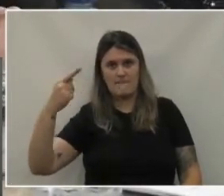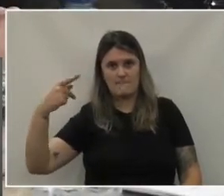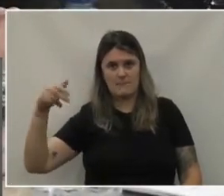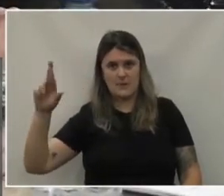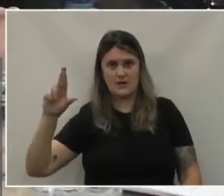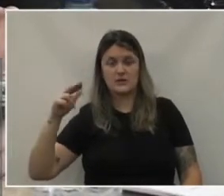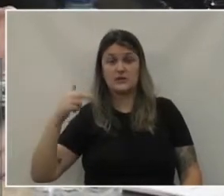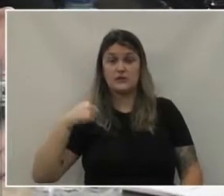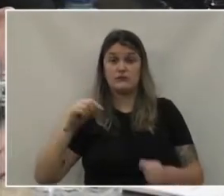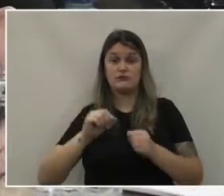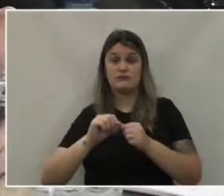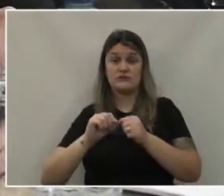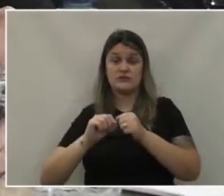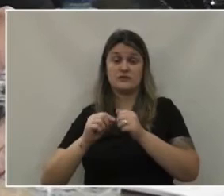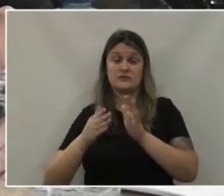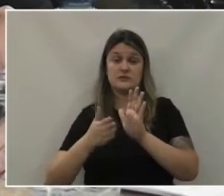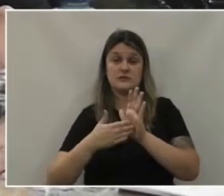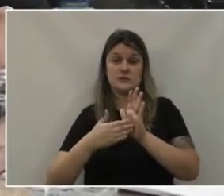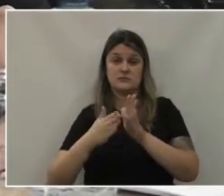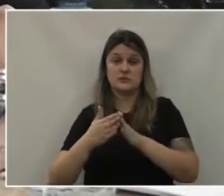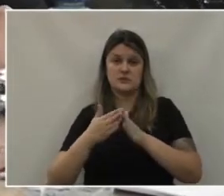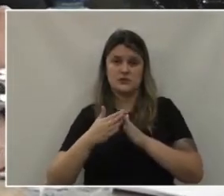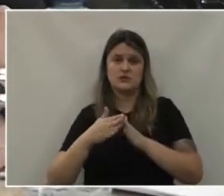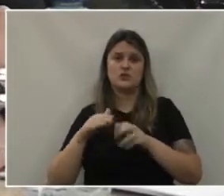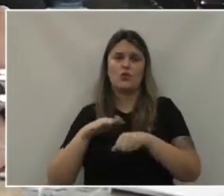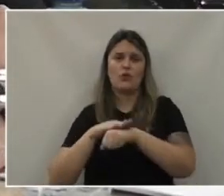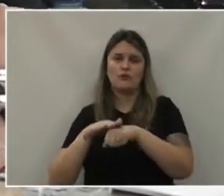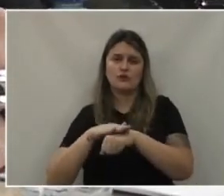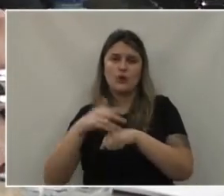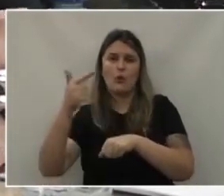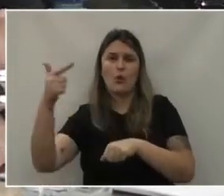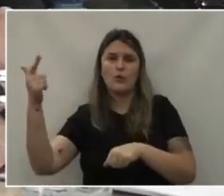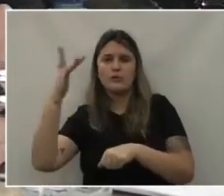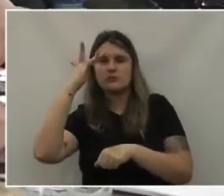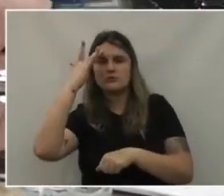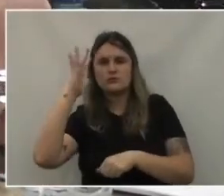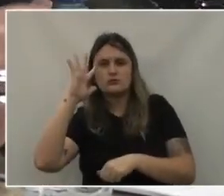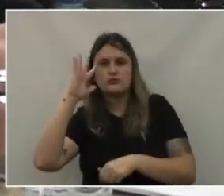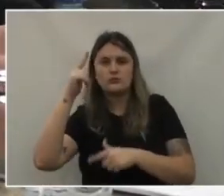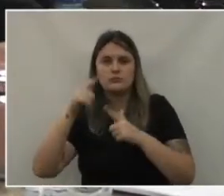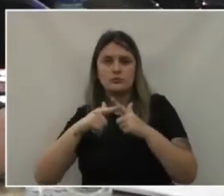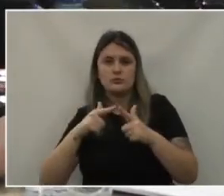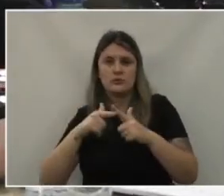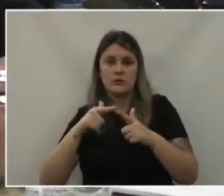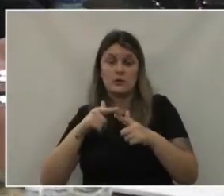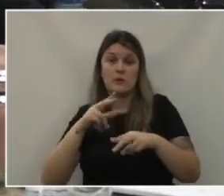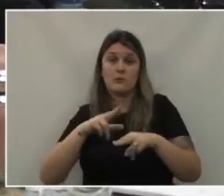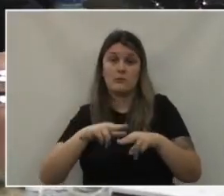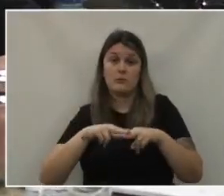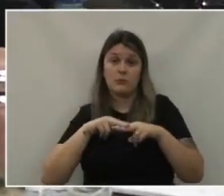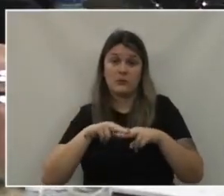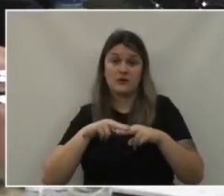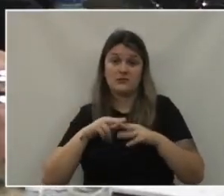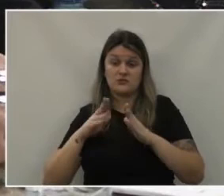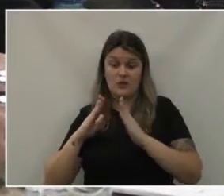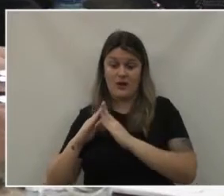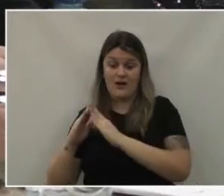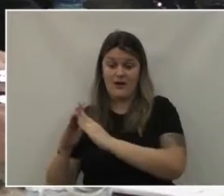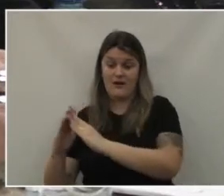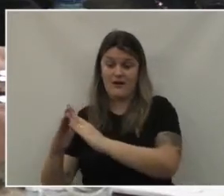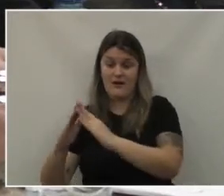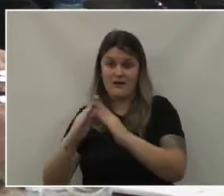requerimento, e também buscado várias vezes outras formas de resolver a solução do transbordamento das fossas do conjunto do Frei